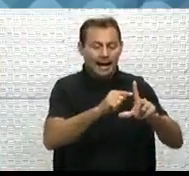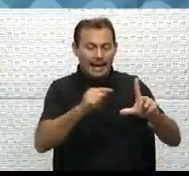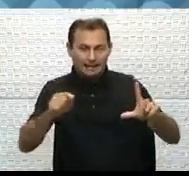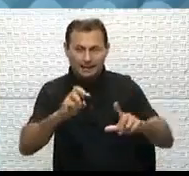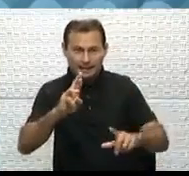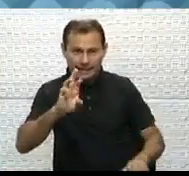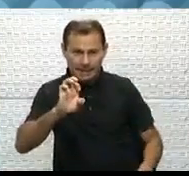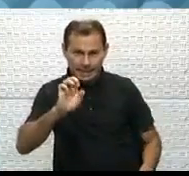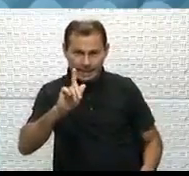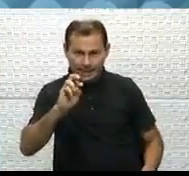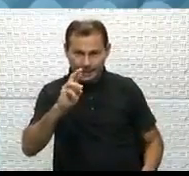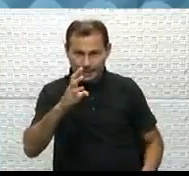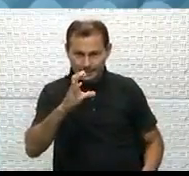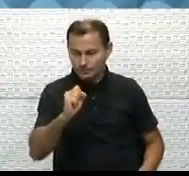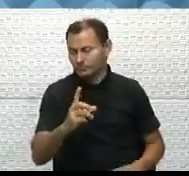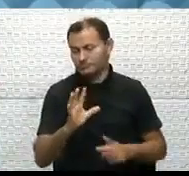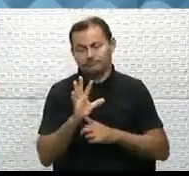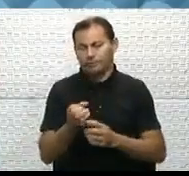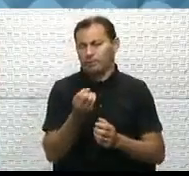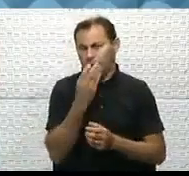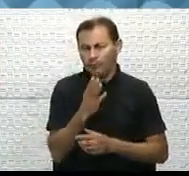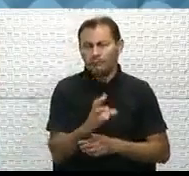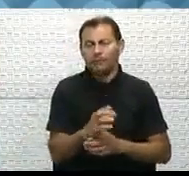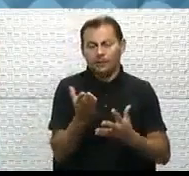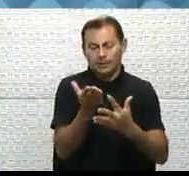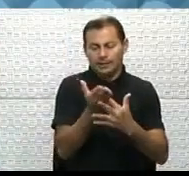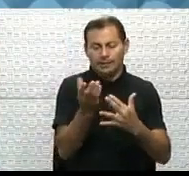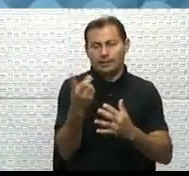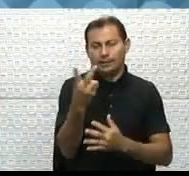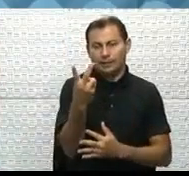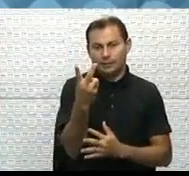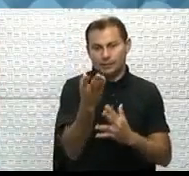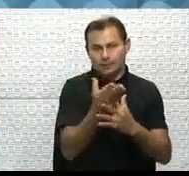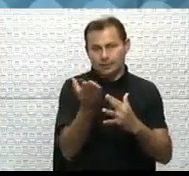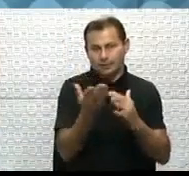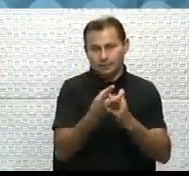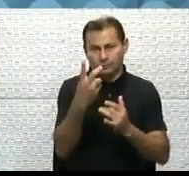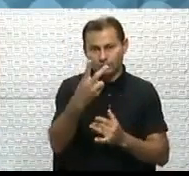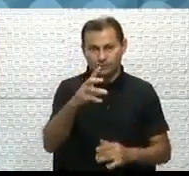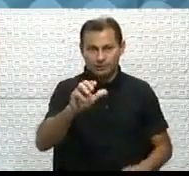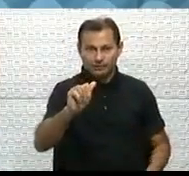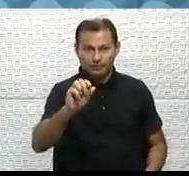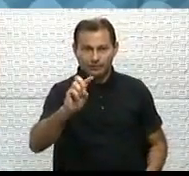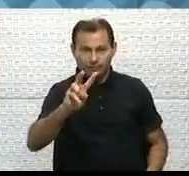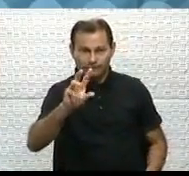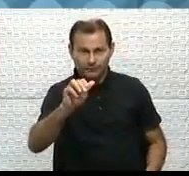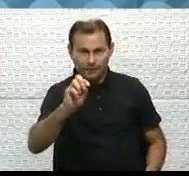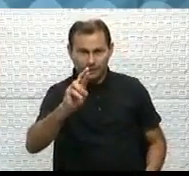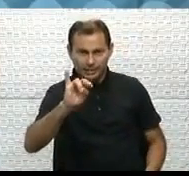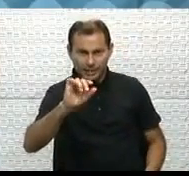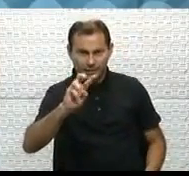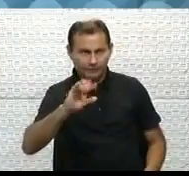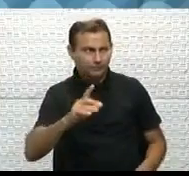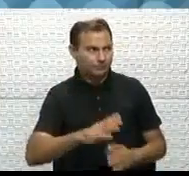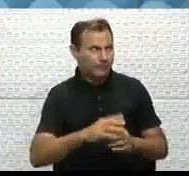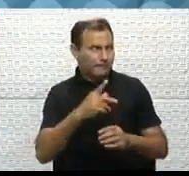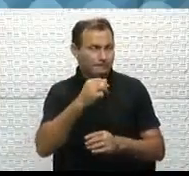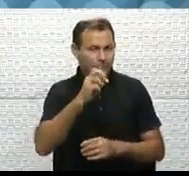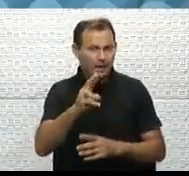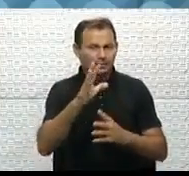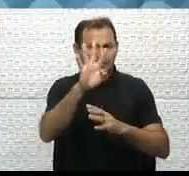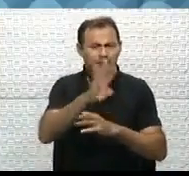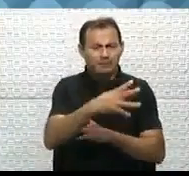insignificante. Não vai representar muito bem a relação entre as duas variáveis. Uma outra questão é com relação aos pares ordenados. Os pares ordenados